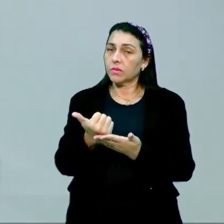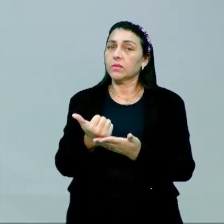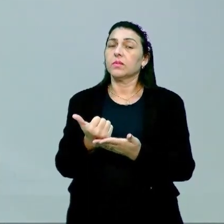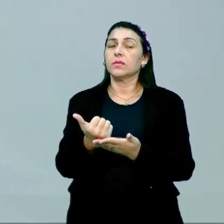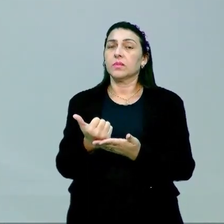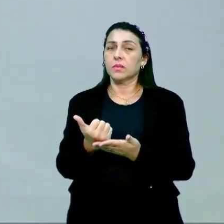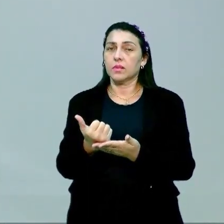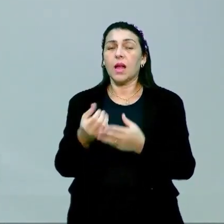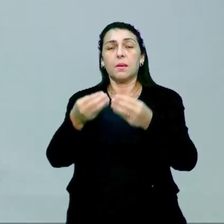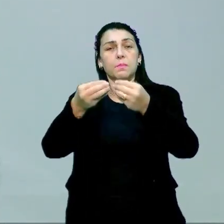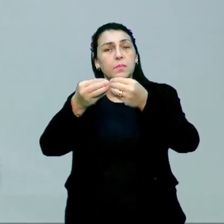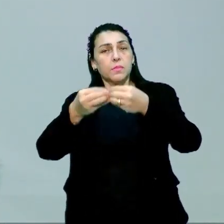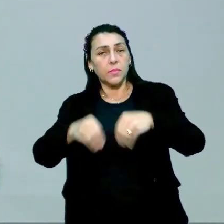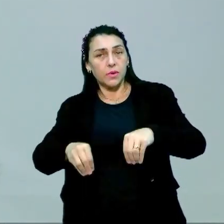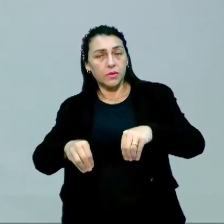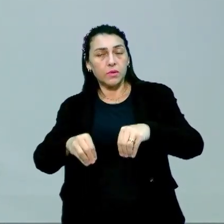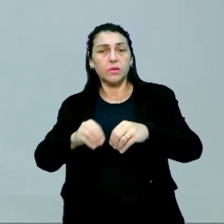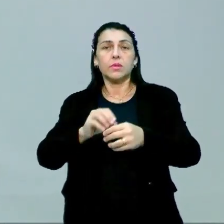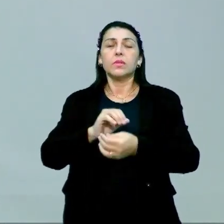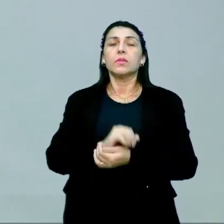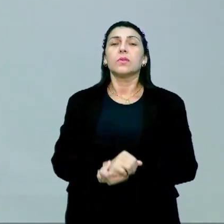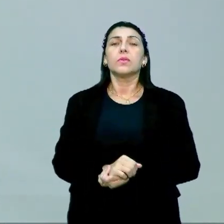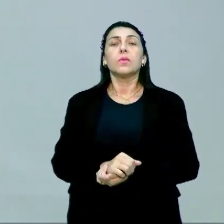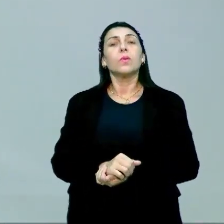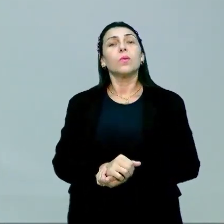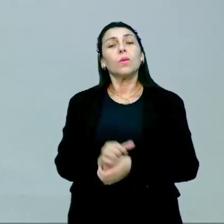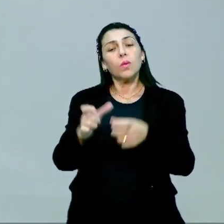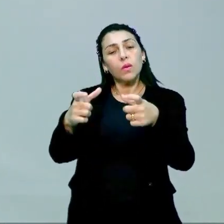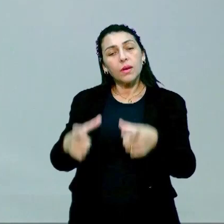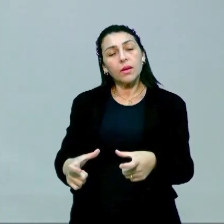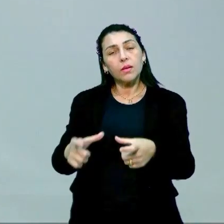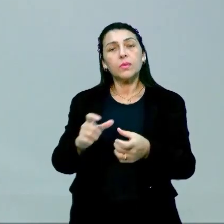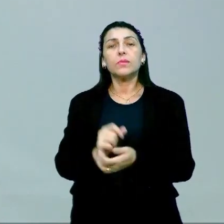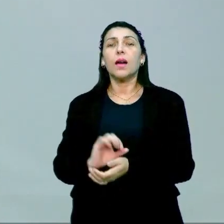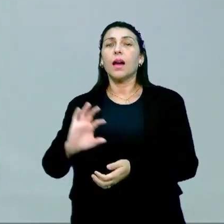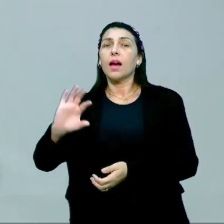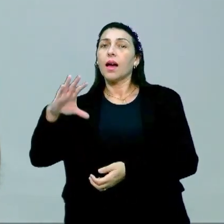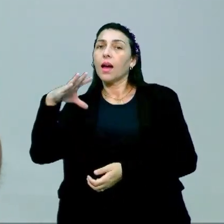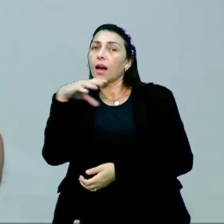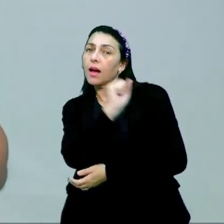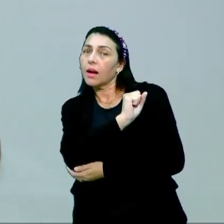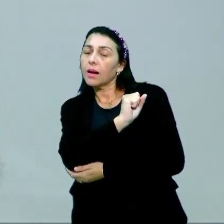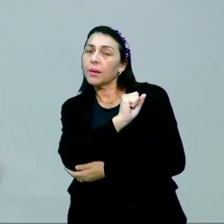estavam prejudicando, deteriorando o ambiente. E aí, de repente,